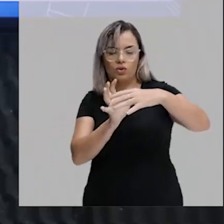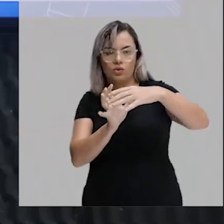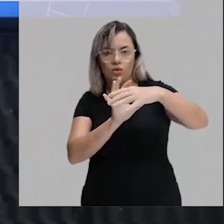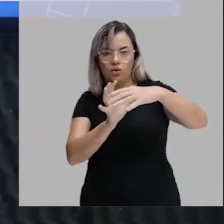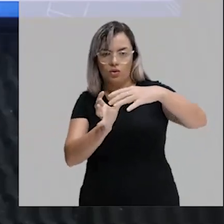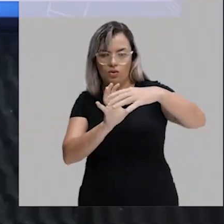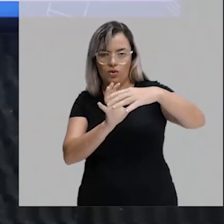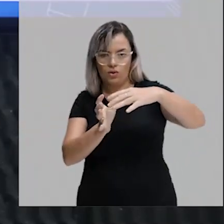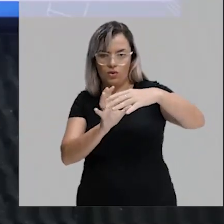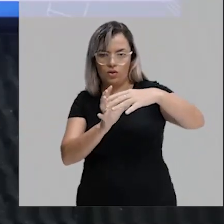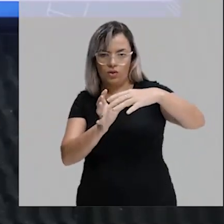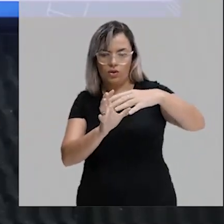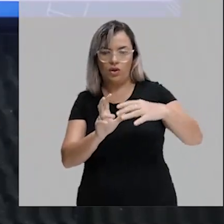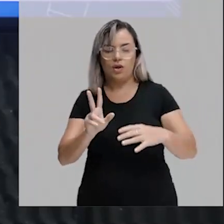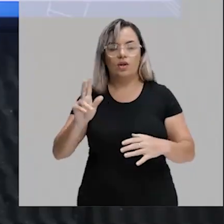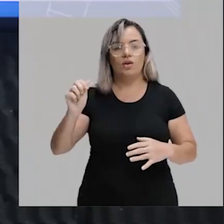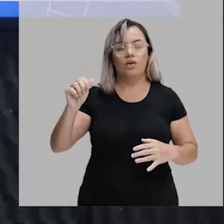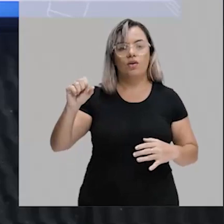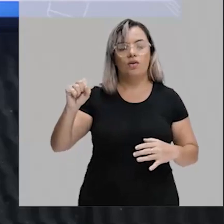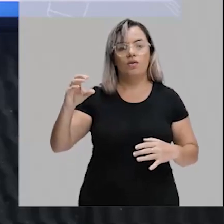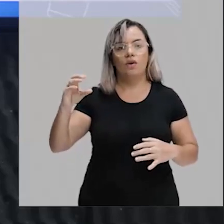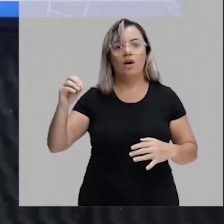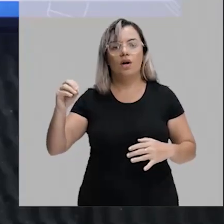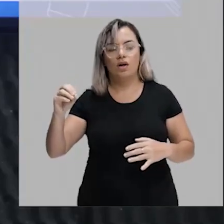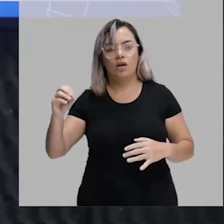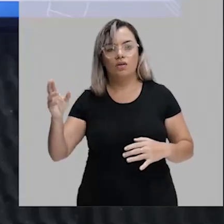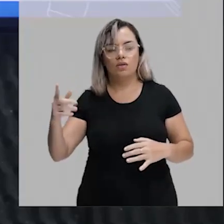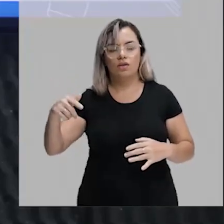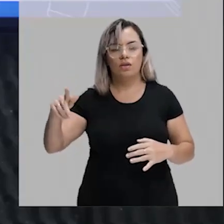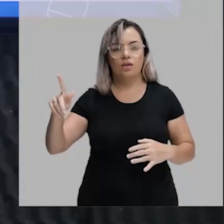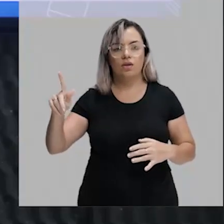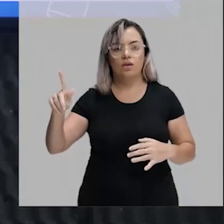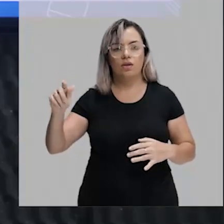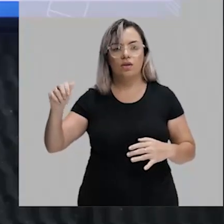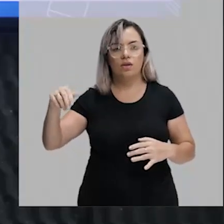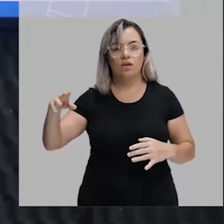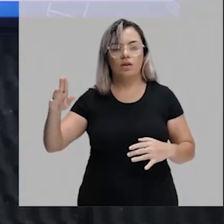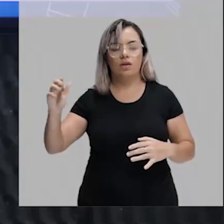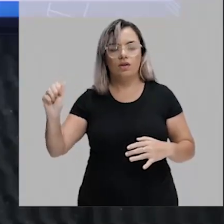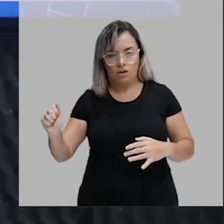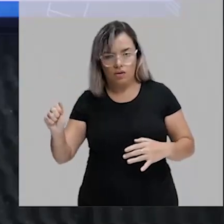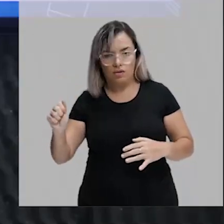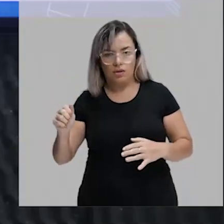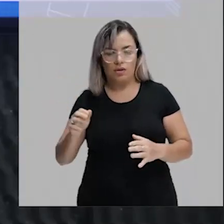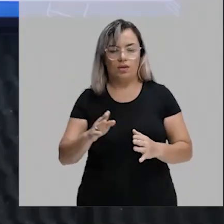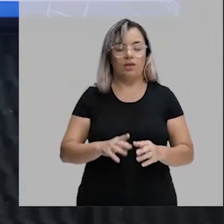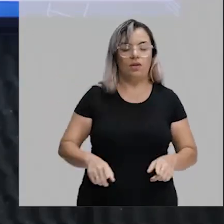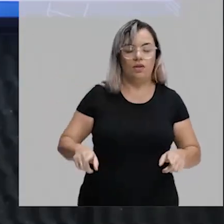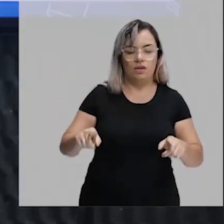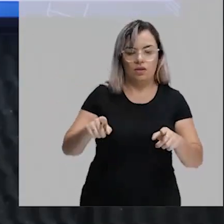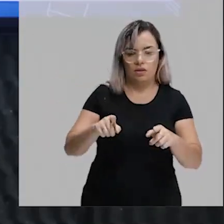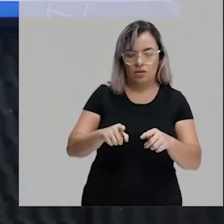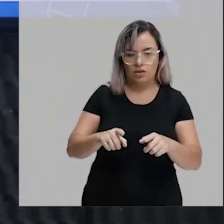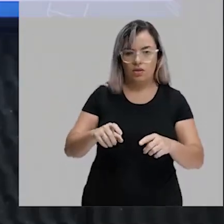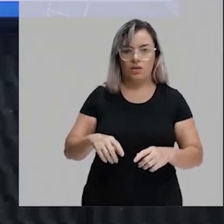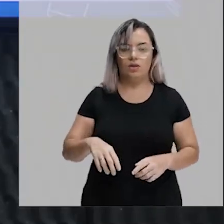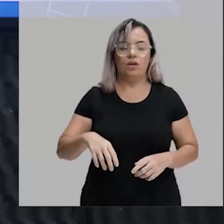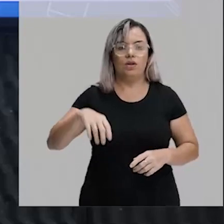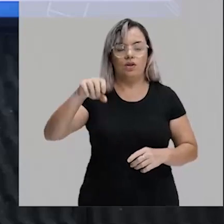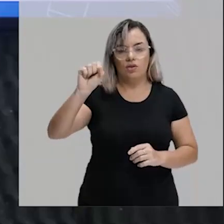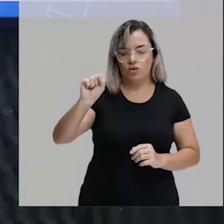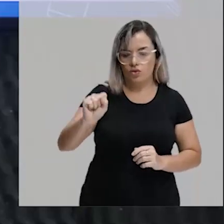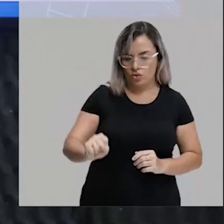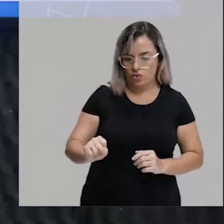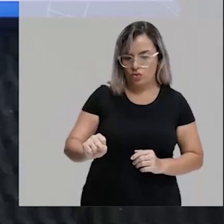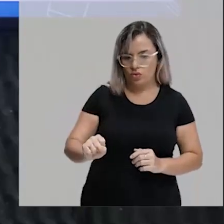atravessando o Atlântico, na parte sul, chegaram no Novo Mundo, ou seja, aqui na parte sul do Atlântico, que